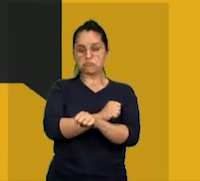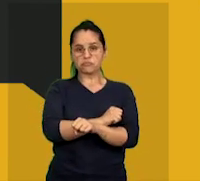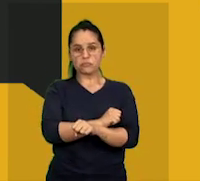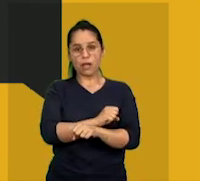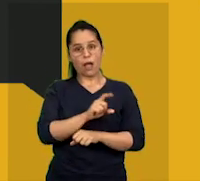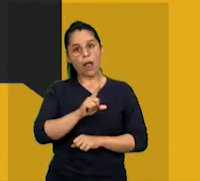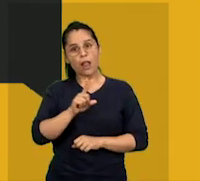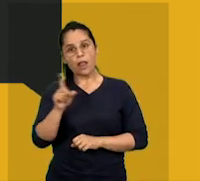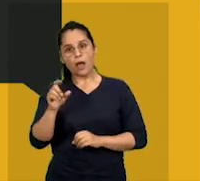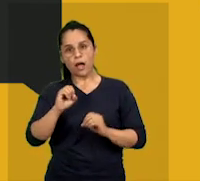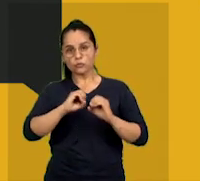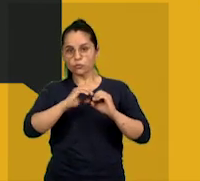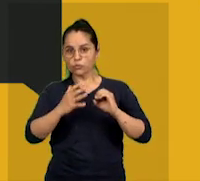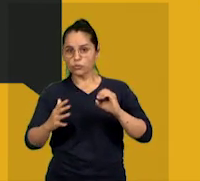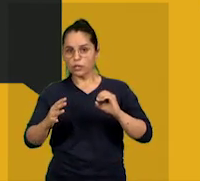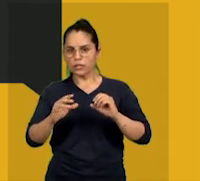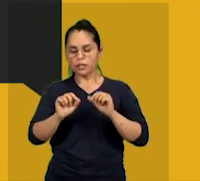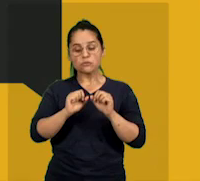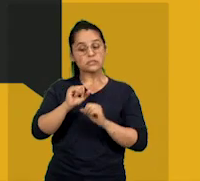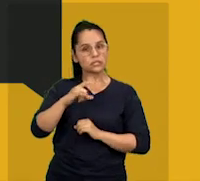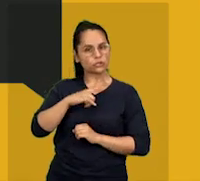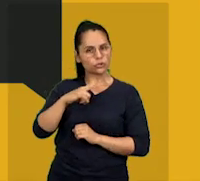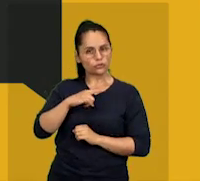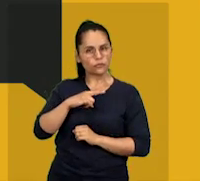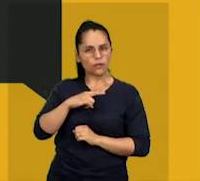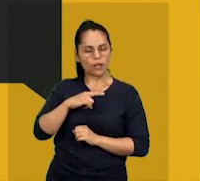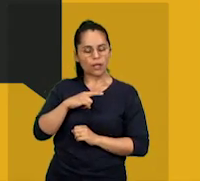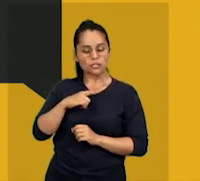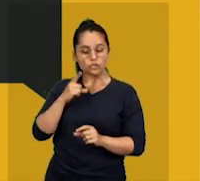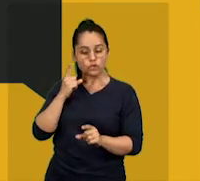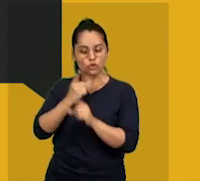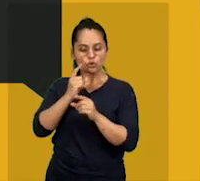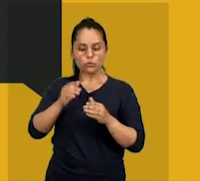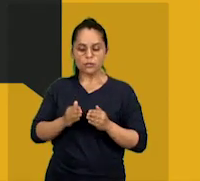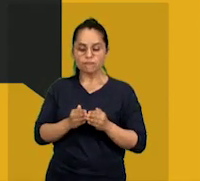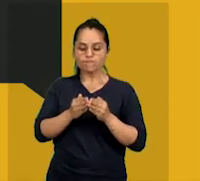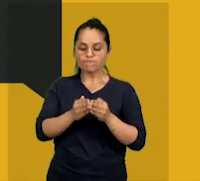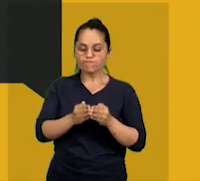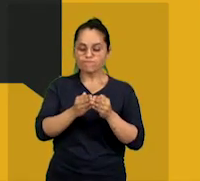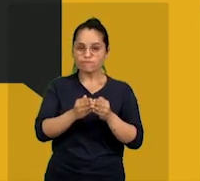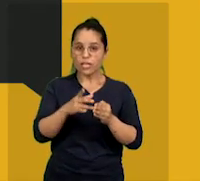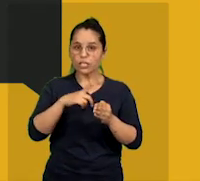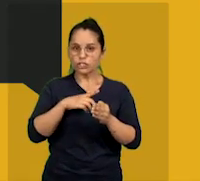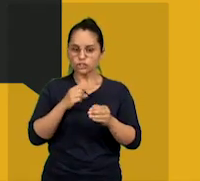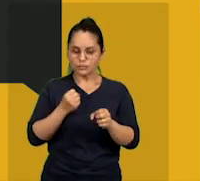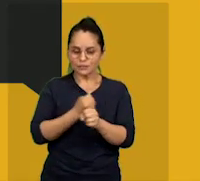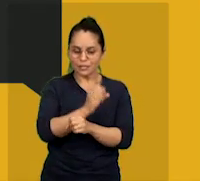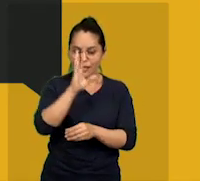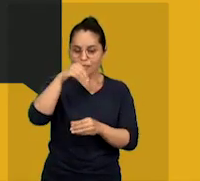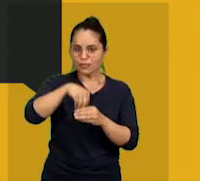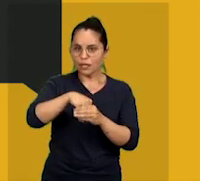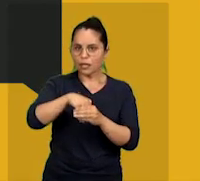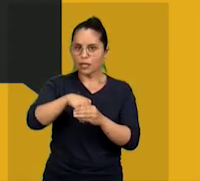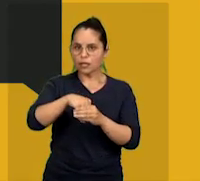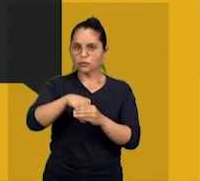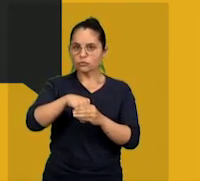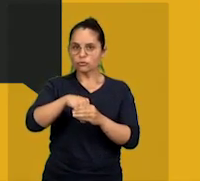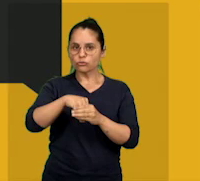os ingleses pegassem algum navio negreiro nesse oceano, ele poderia